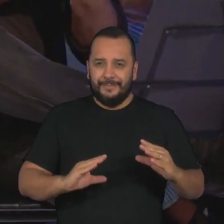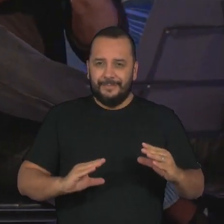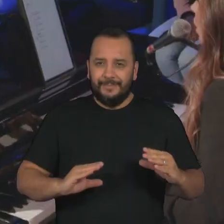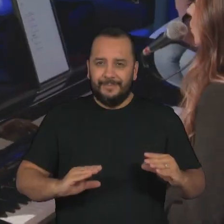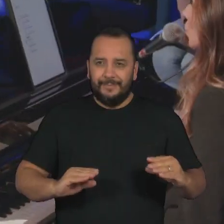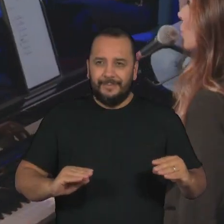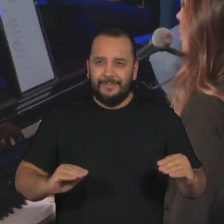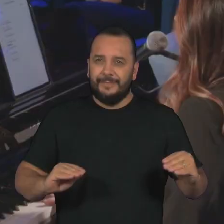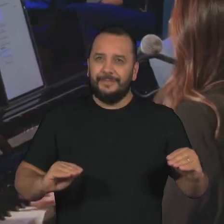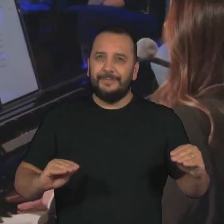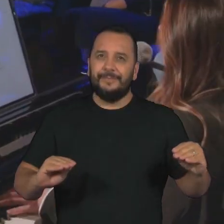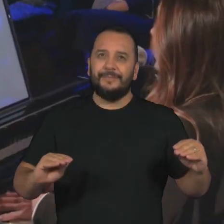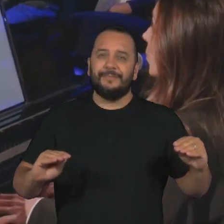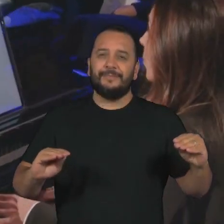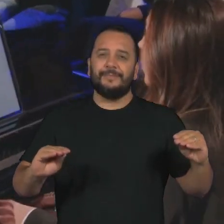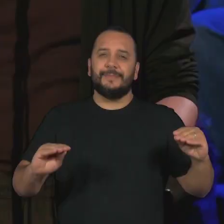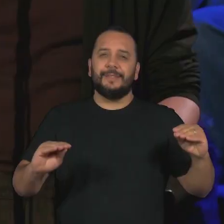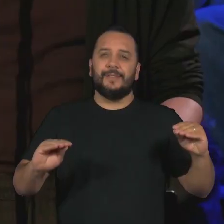Líbano.